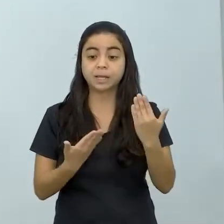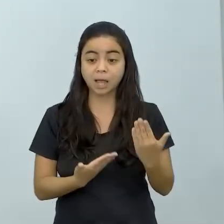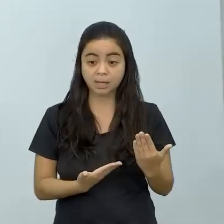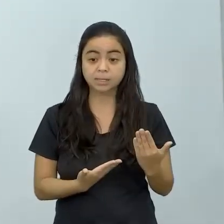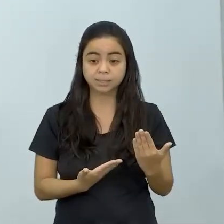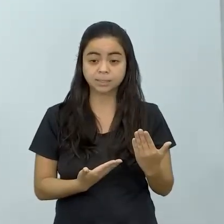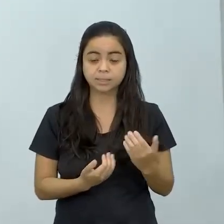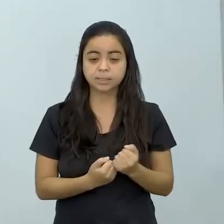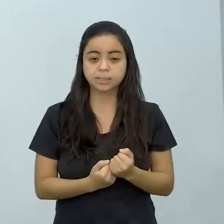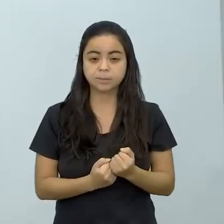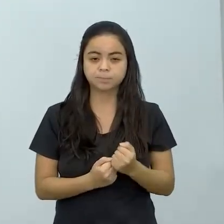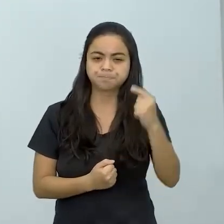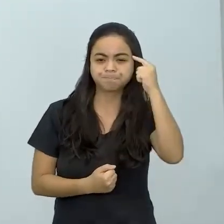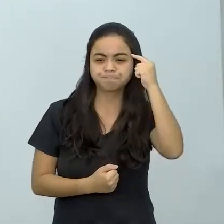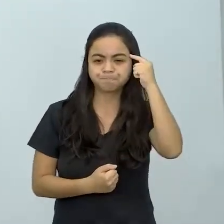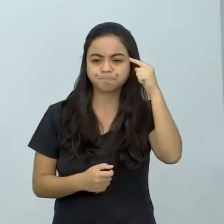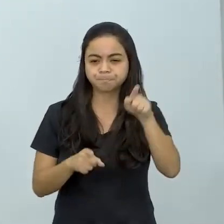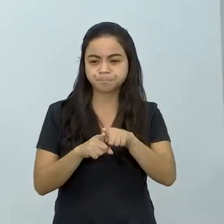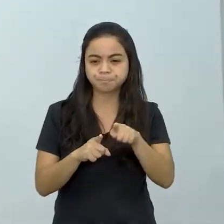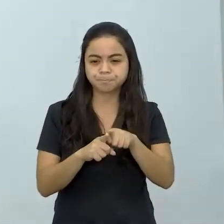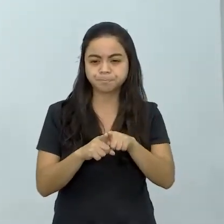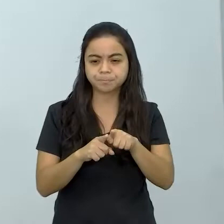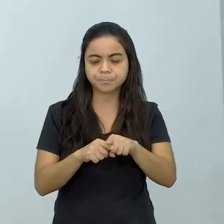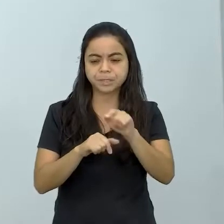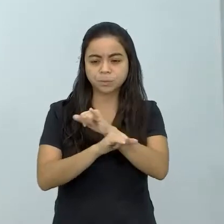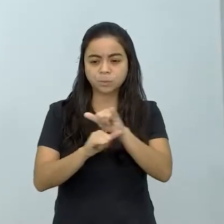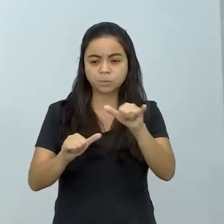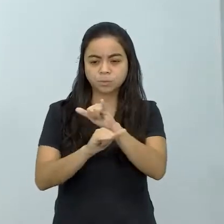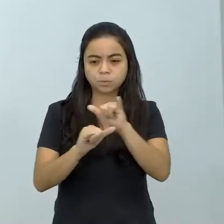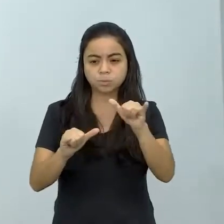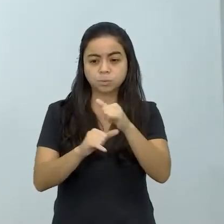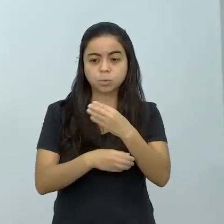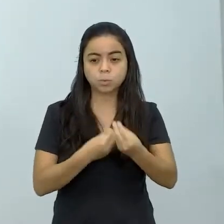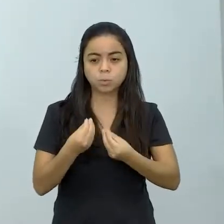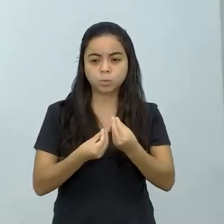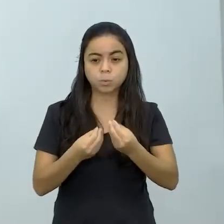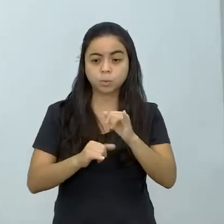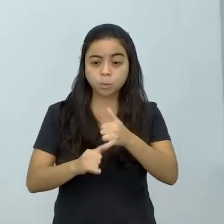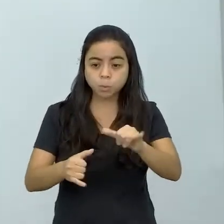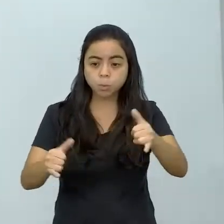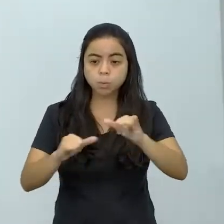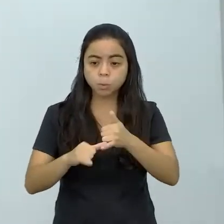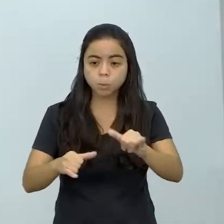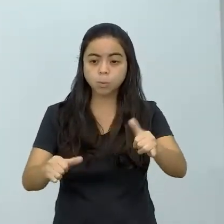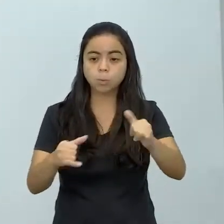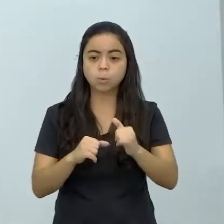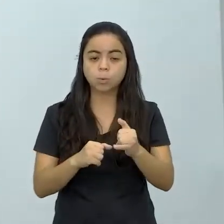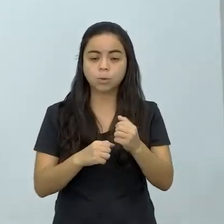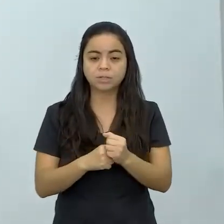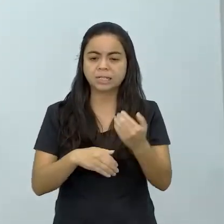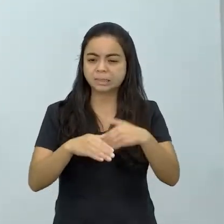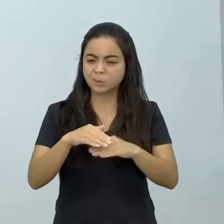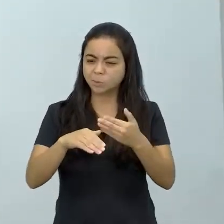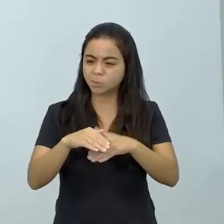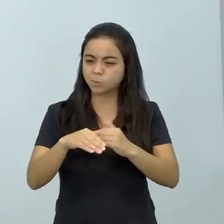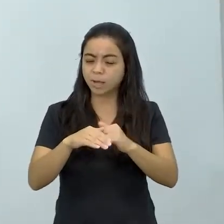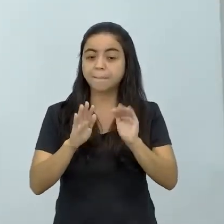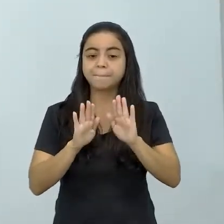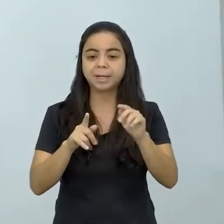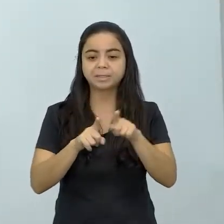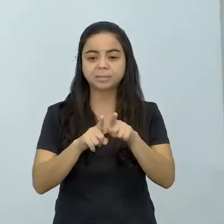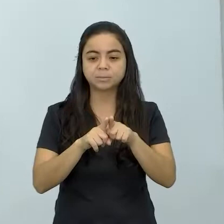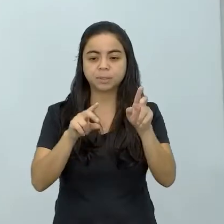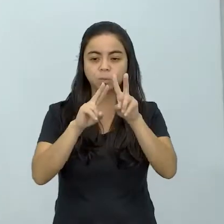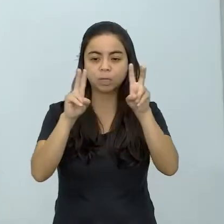concentrado justamente nessa questão da energia como é que agente faz para melhorar a eficiência economizar um pouquinho de energia e tudo mais só que